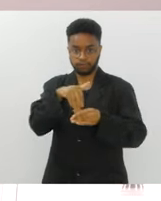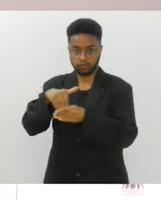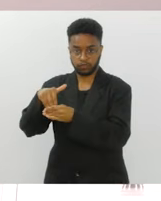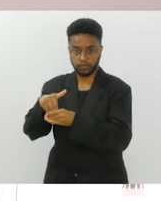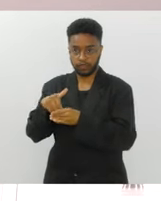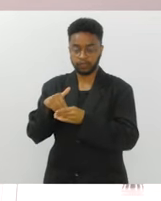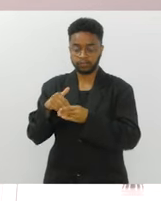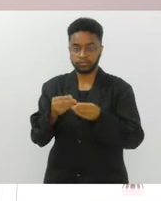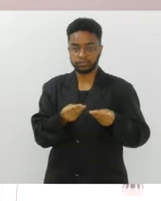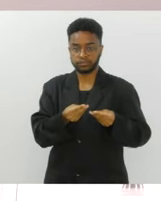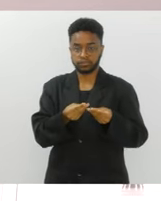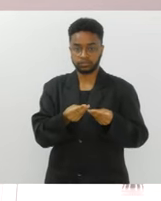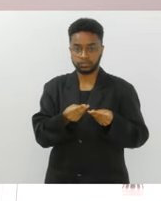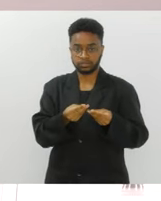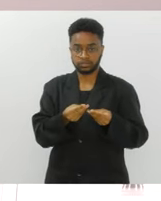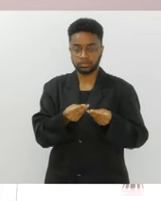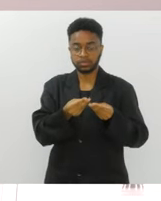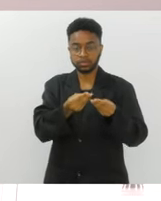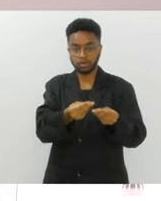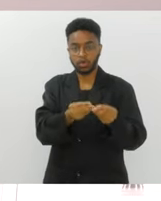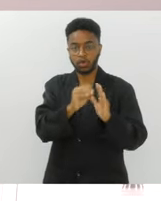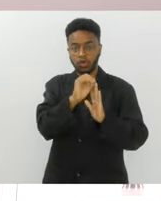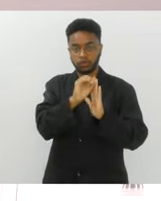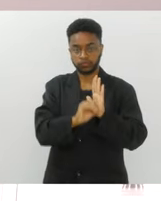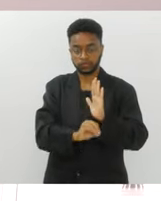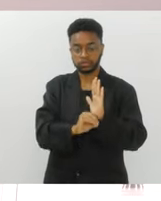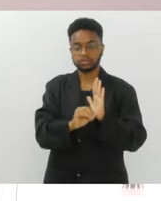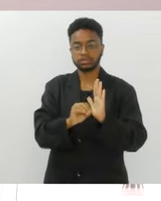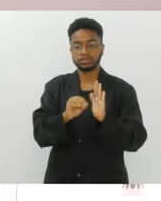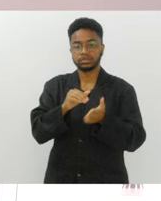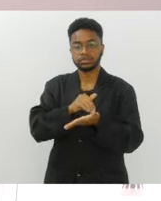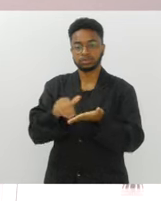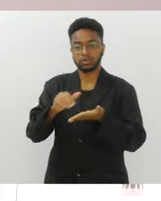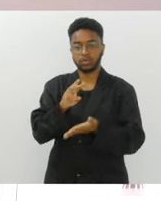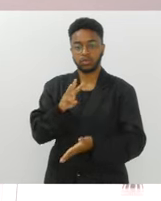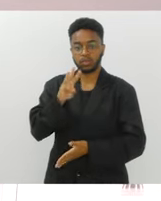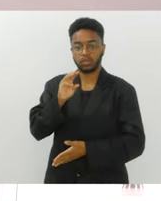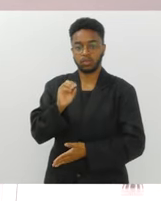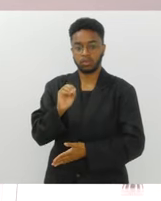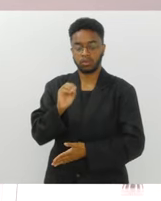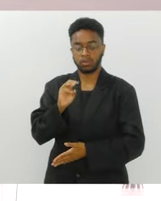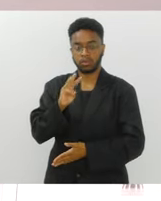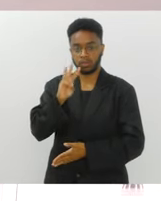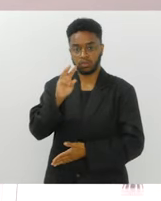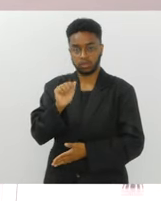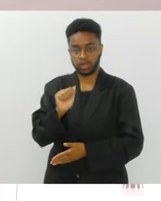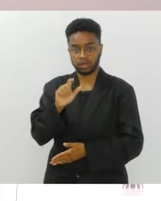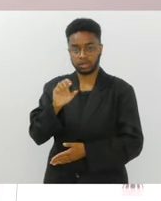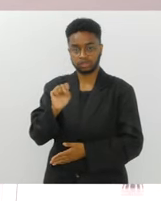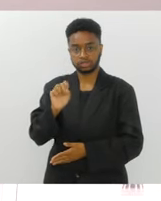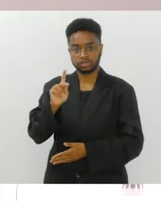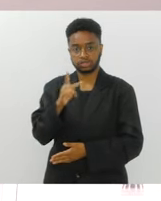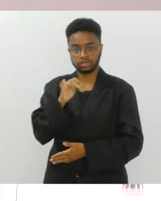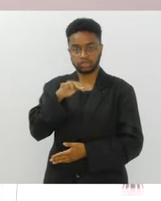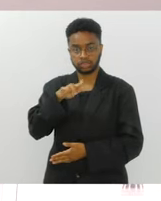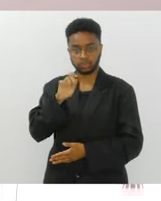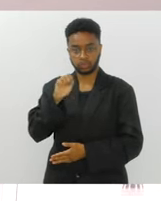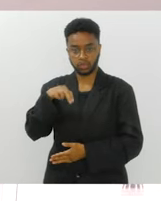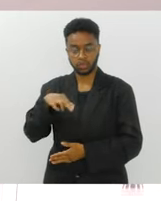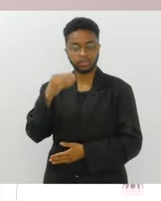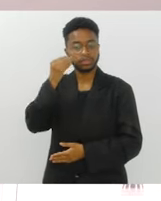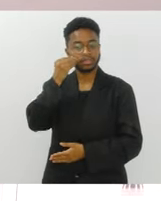emitiu um ofício ao secretário Washington Reis pedindo uma audiência a ele para entender um pouco desse